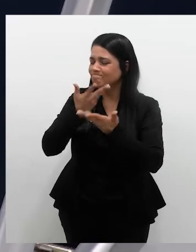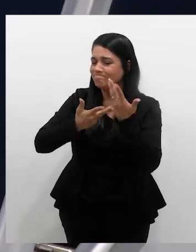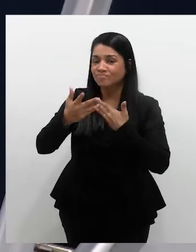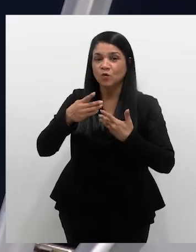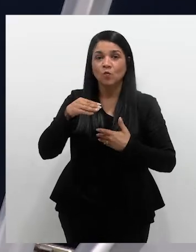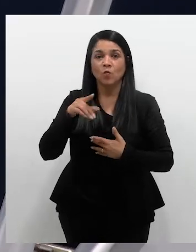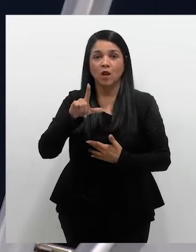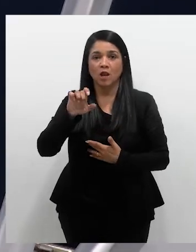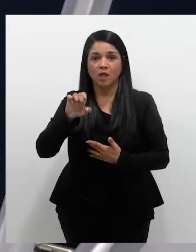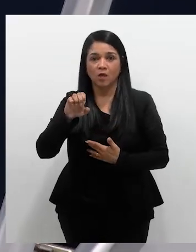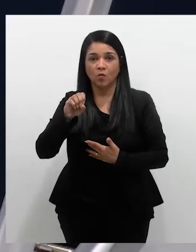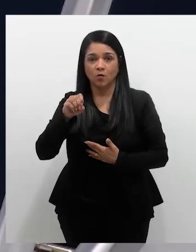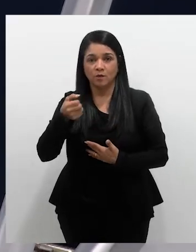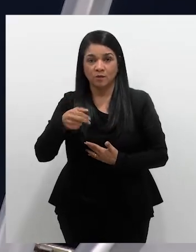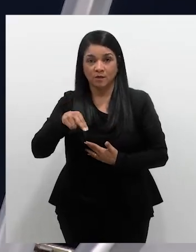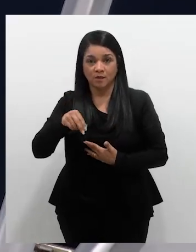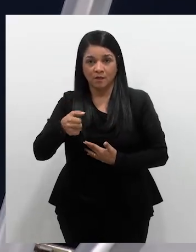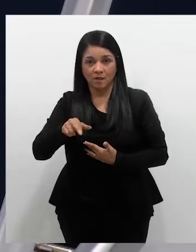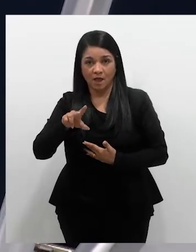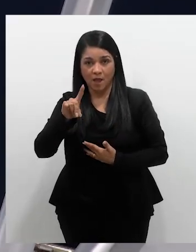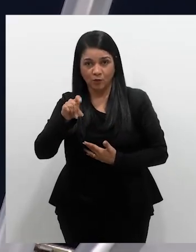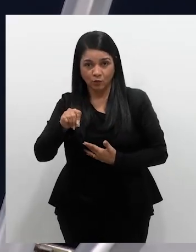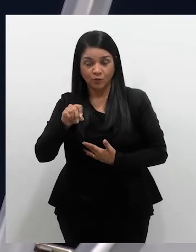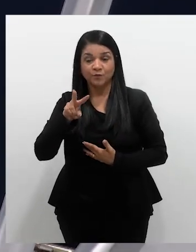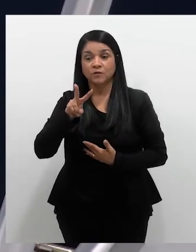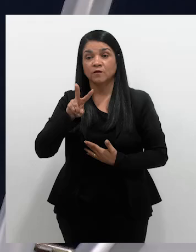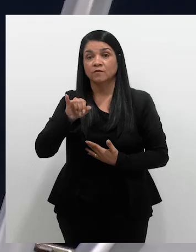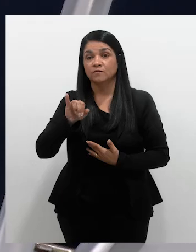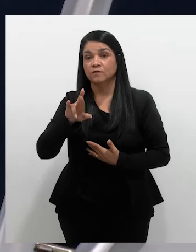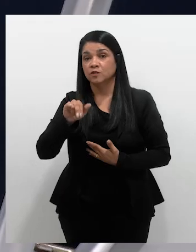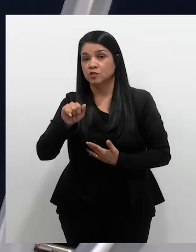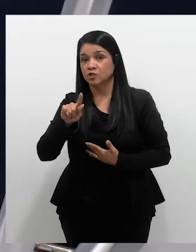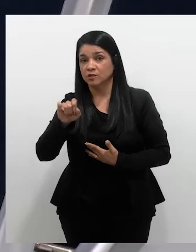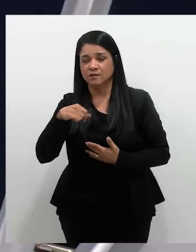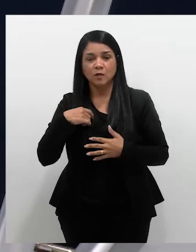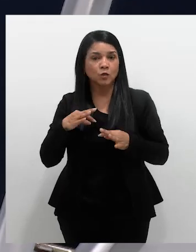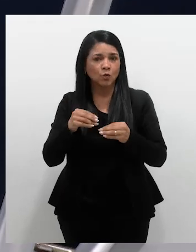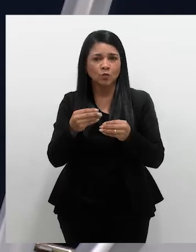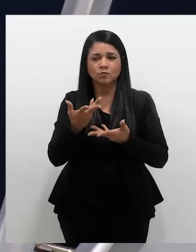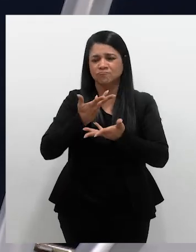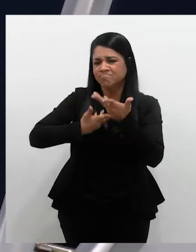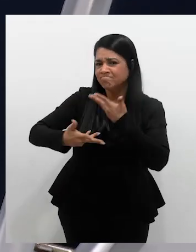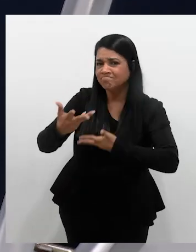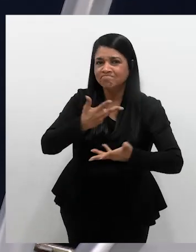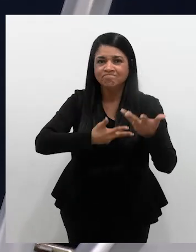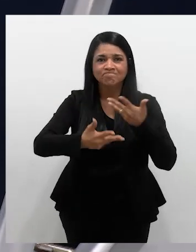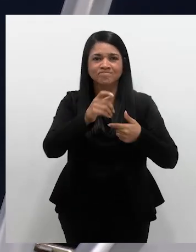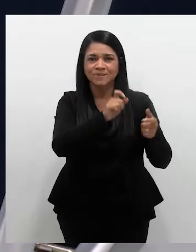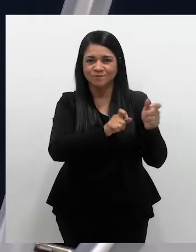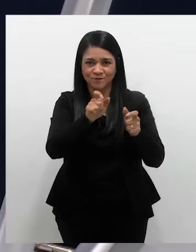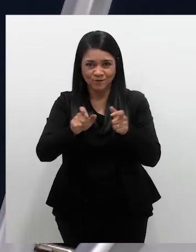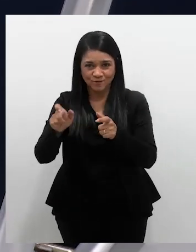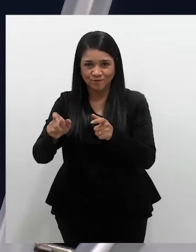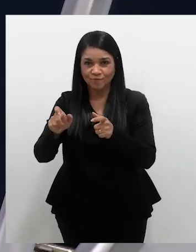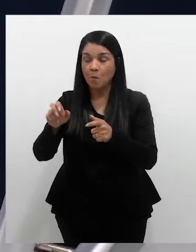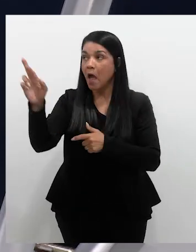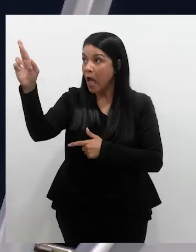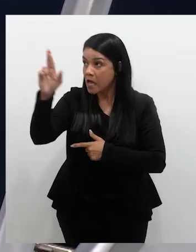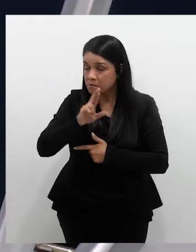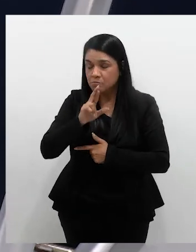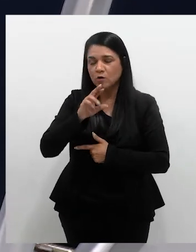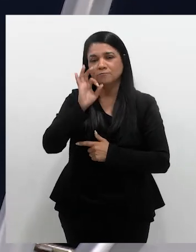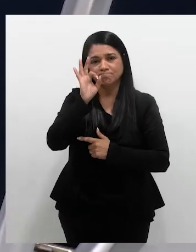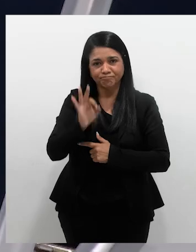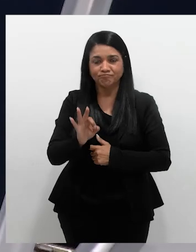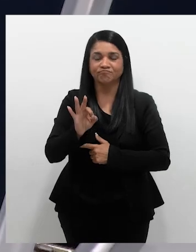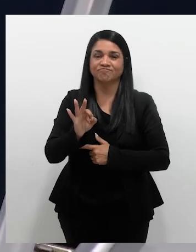Com Leonardo Franco, Virginia Cavendish e todos que estavam ali. Eu, sim, então foi uma resposta de Deus